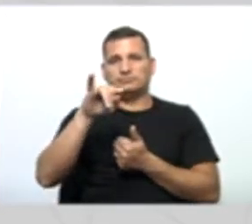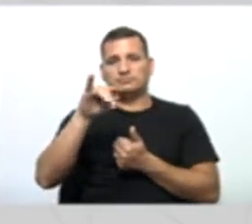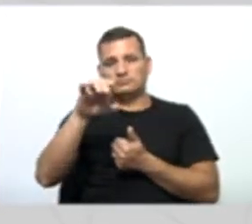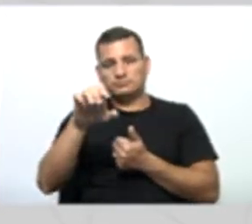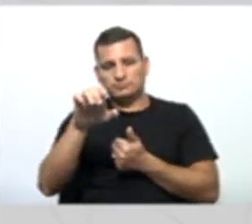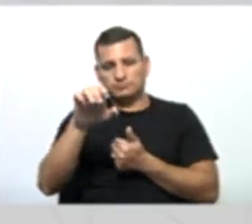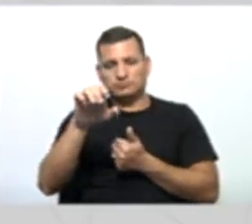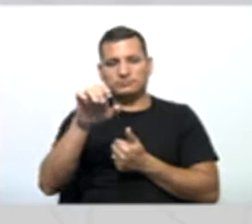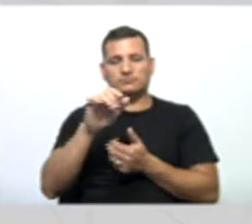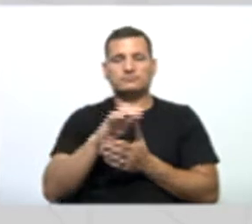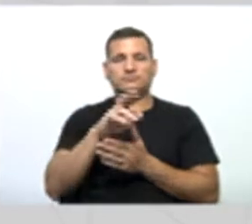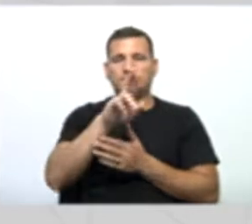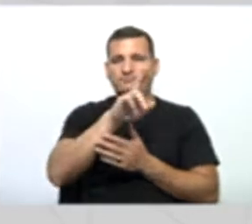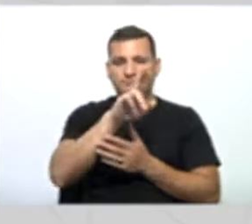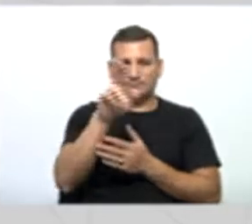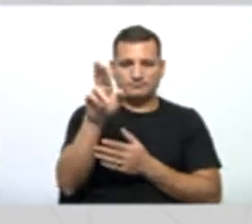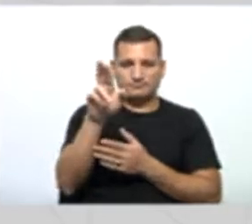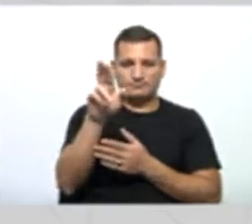gente pegou aqui o nome